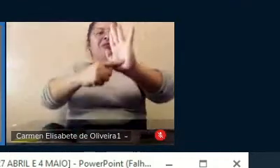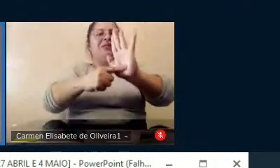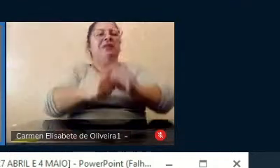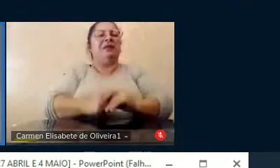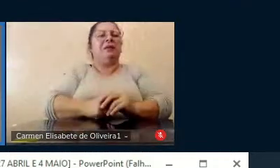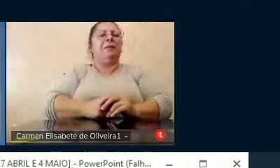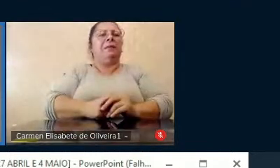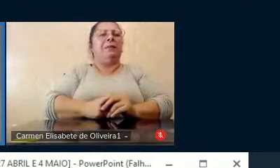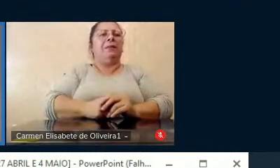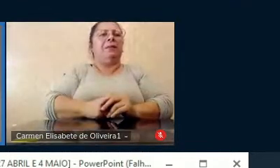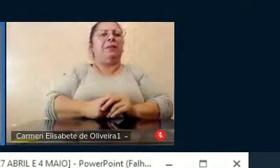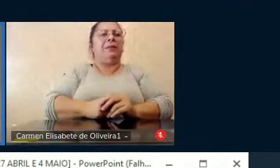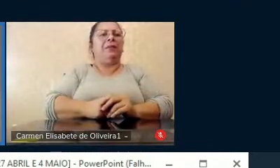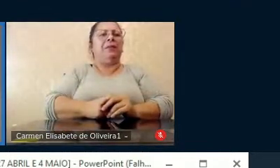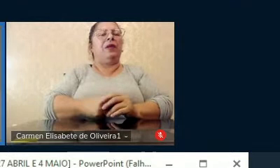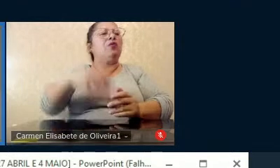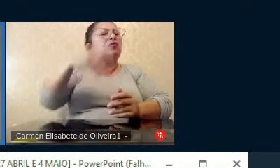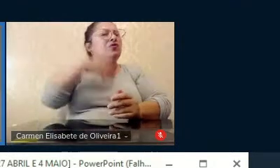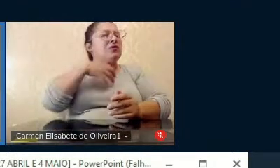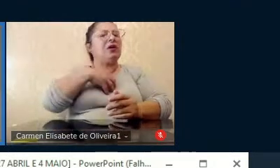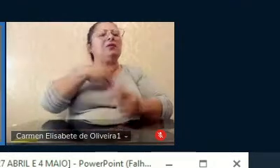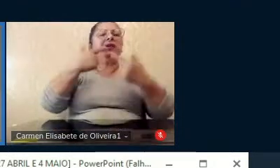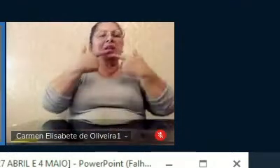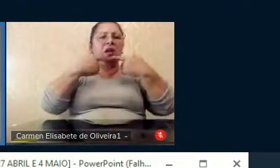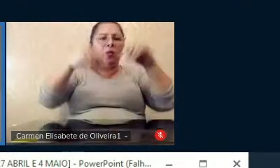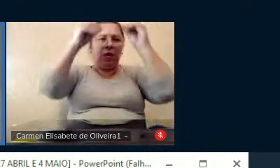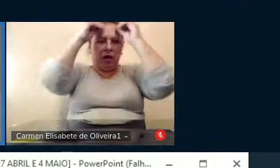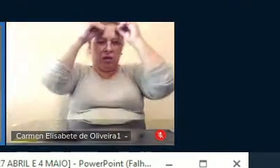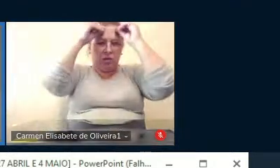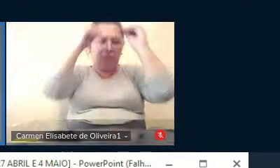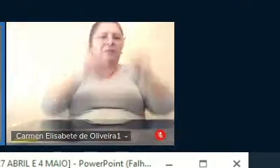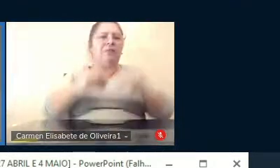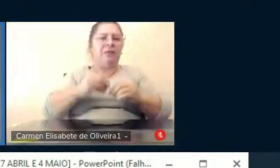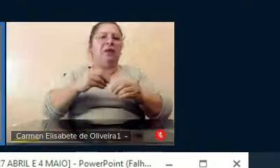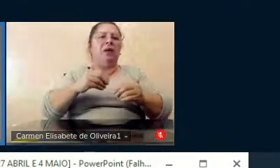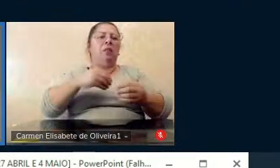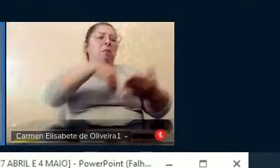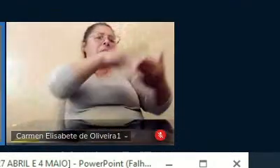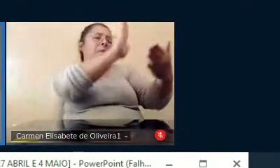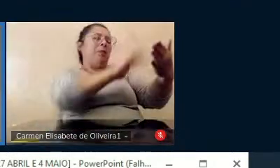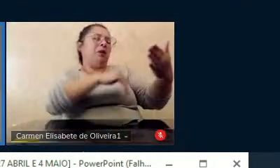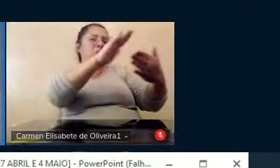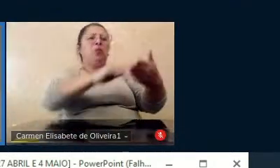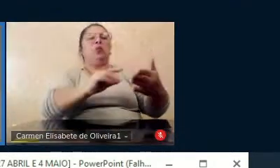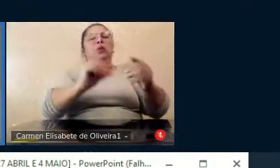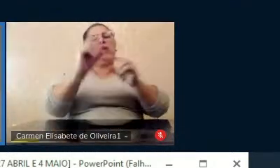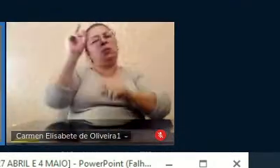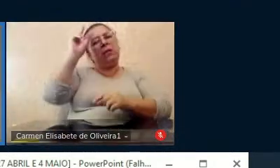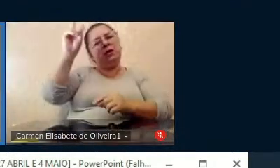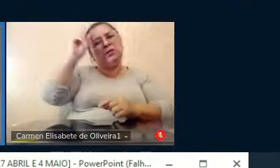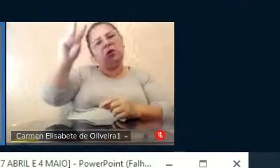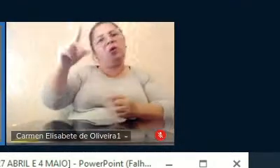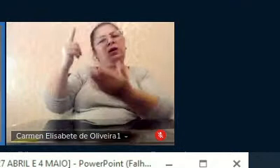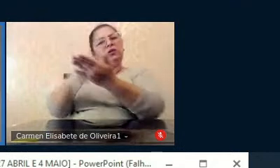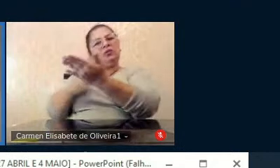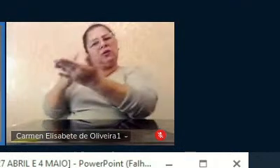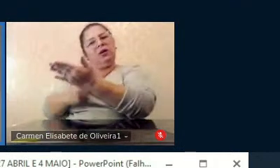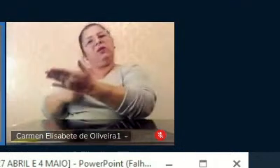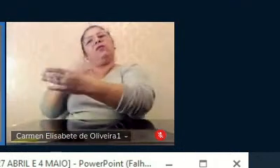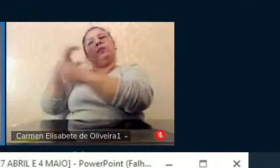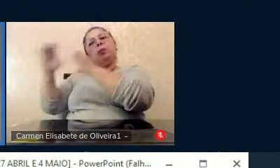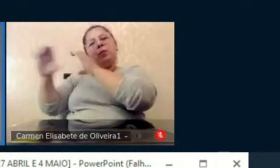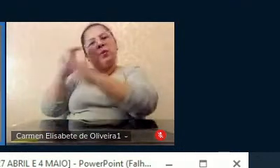vai envolver diferentes formas de linguagem, como nós vimos ali, né? Que ela pode ir desde uma pintura, de um verso, de um livro, de uma narrativa, de uma